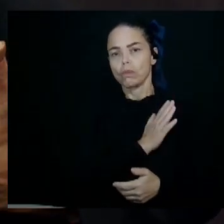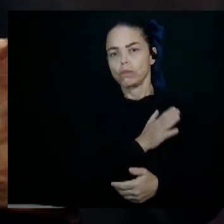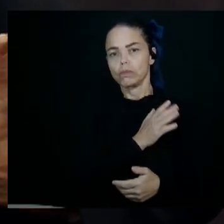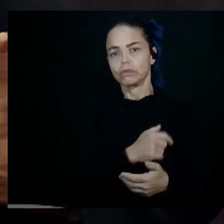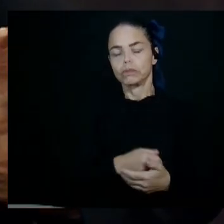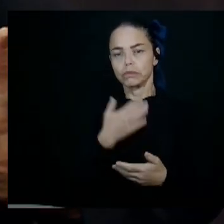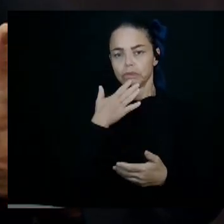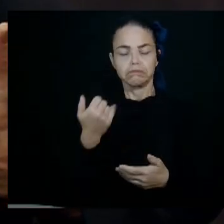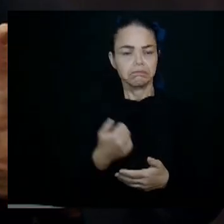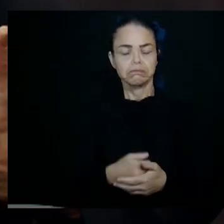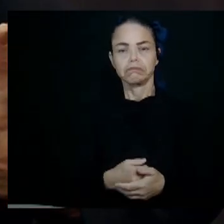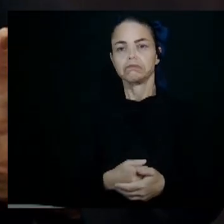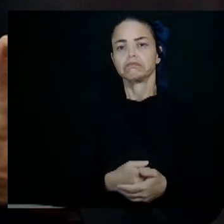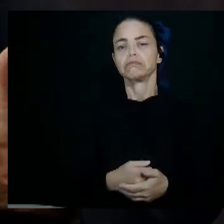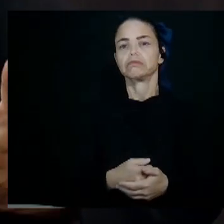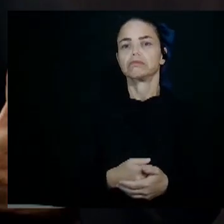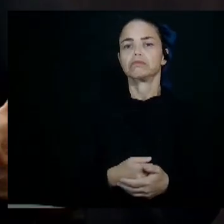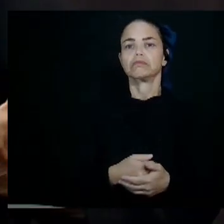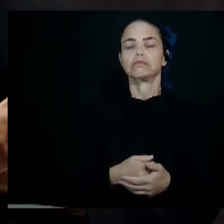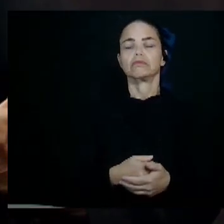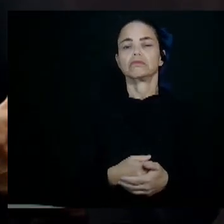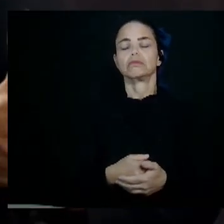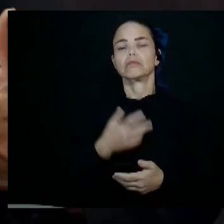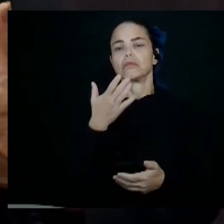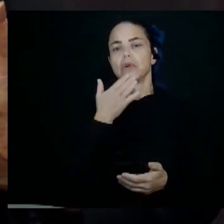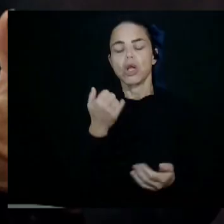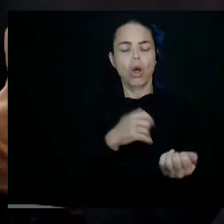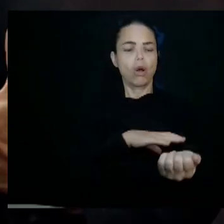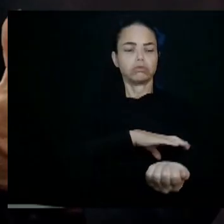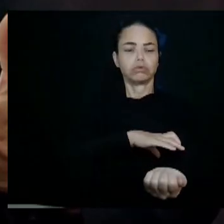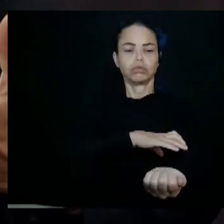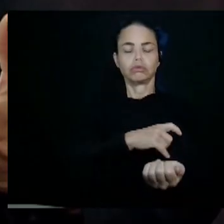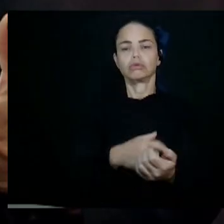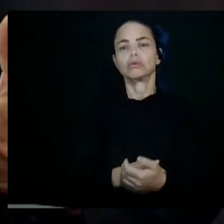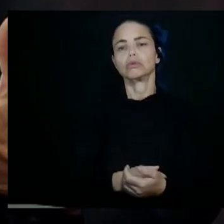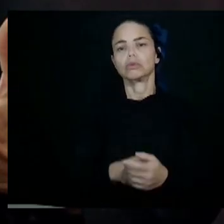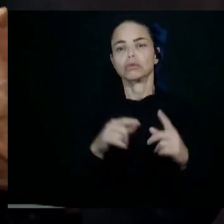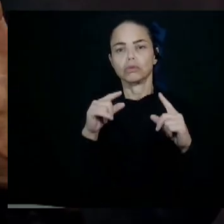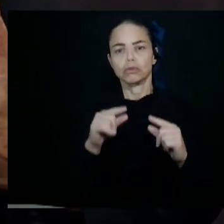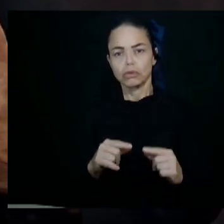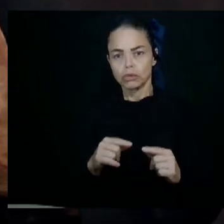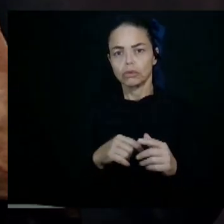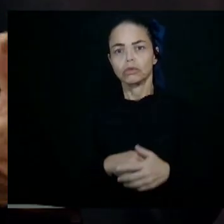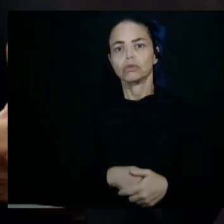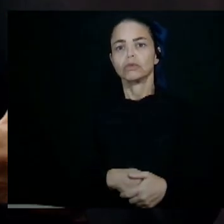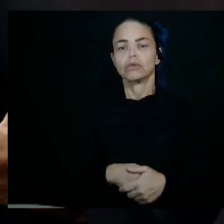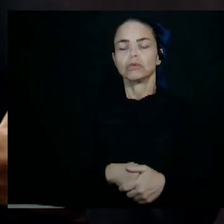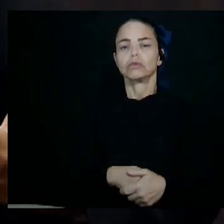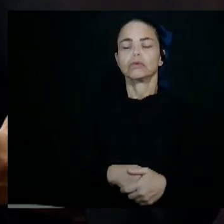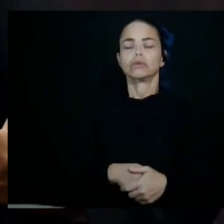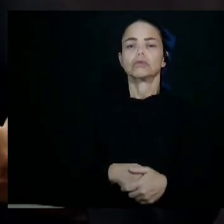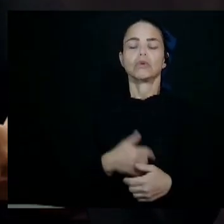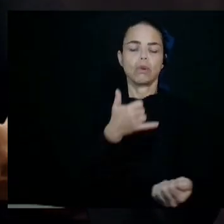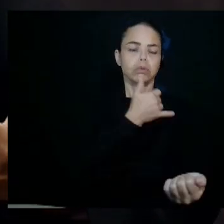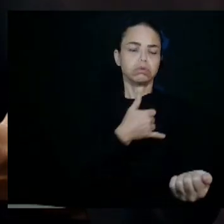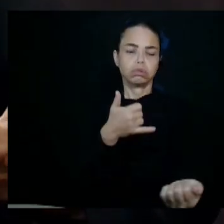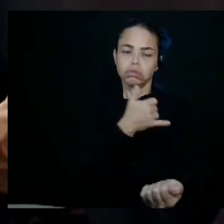na sensibilidade à insulina, Uhum. a redução de colesterol,